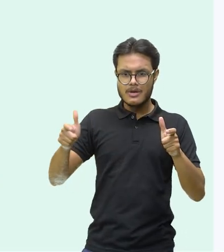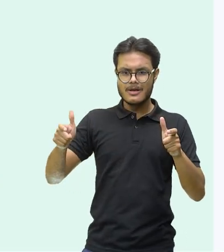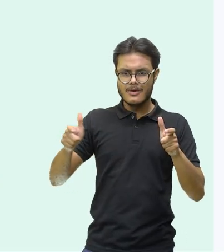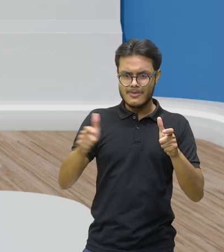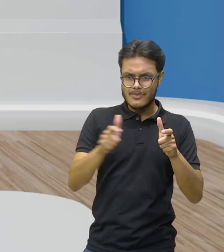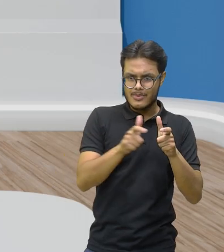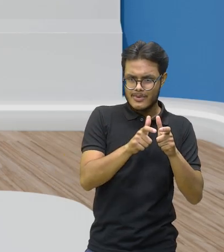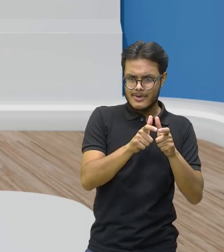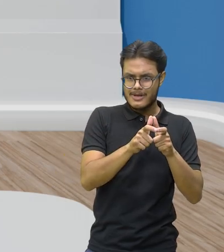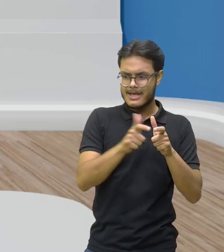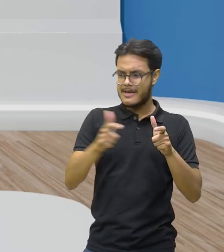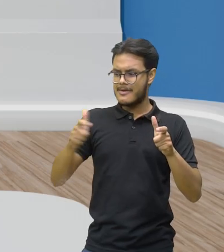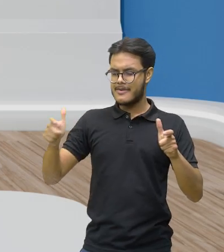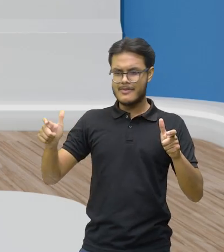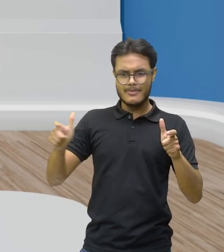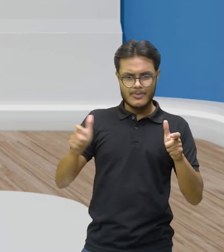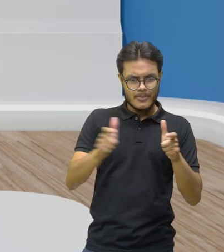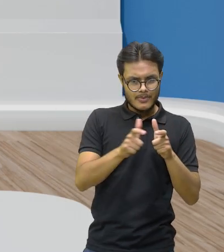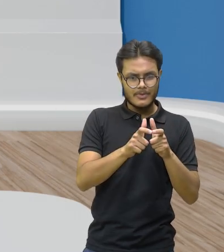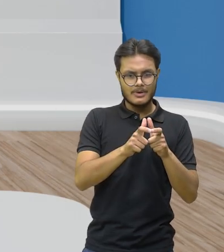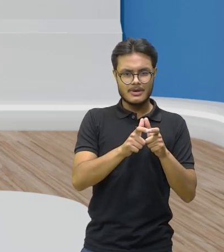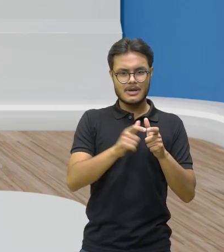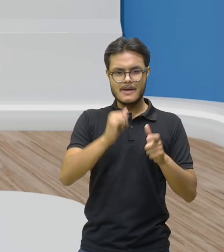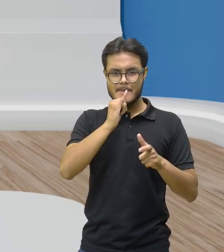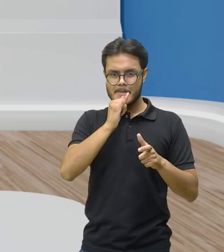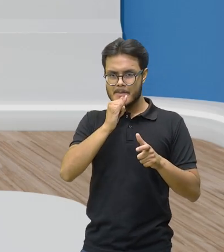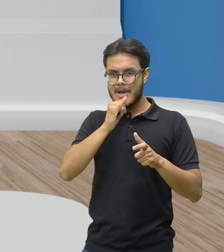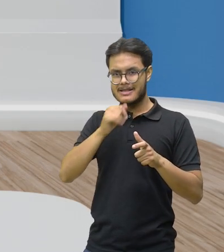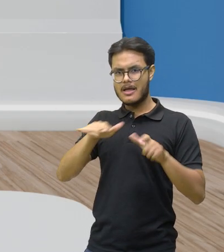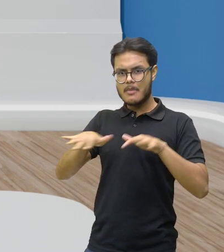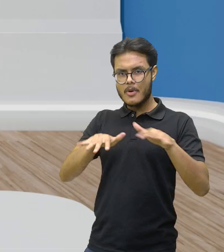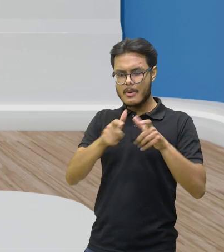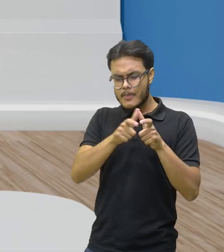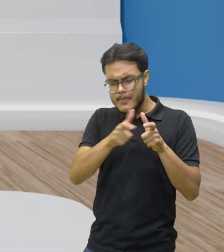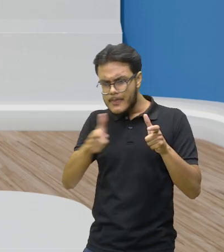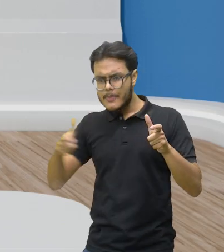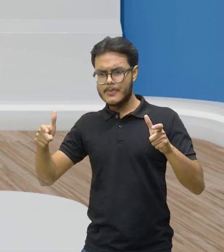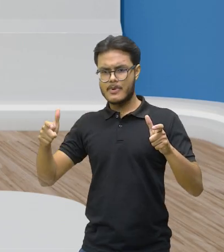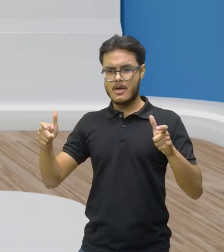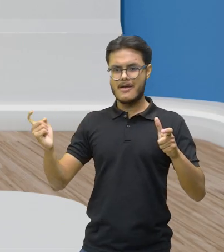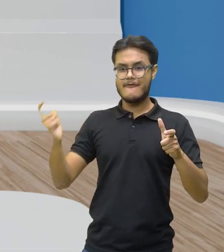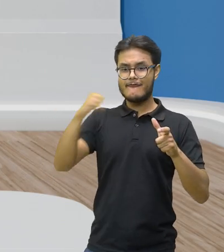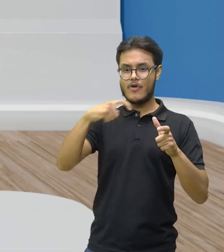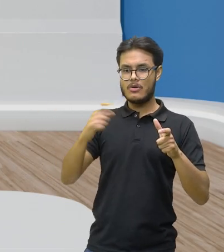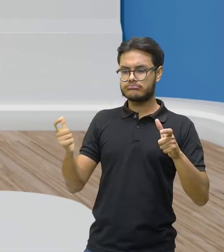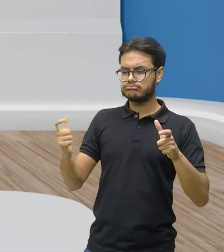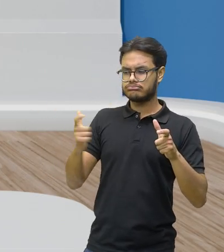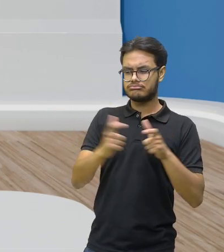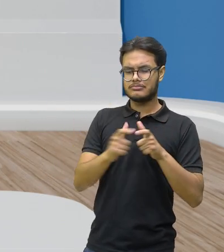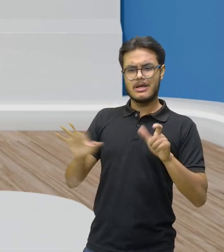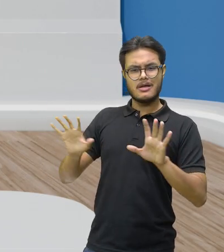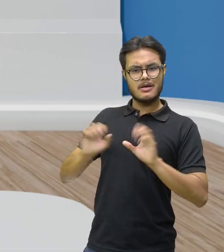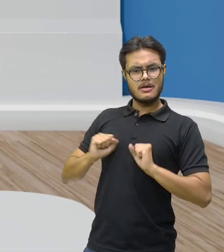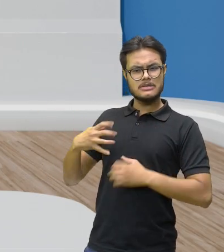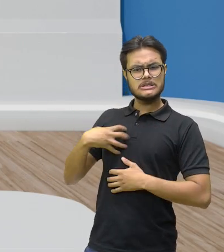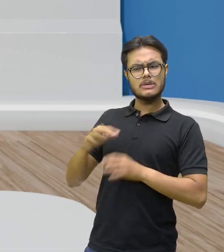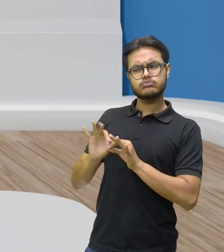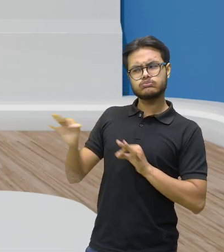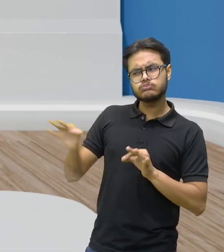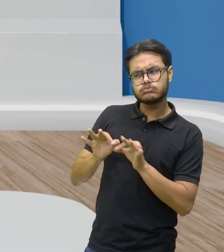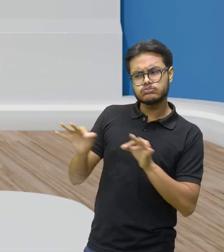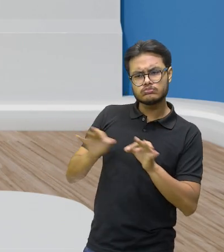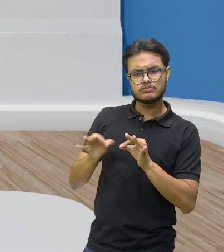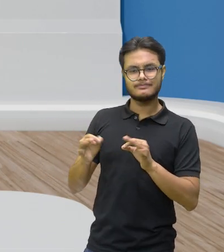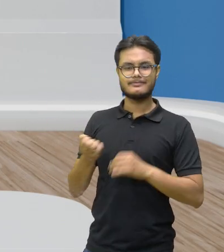com a reflexão do som. O que acontece? O morcego emite o som, bate no obstáculo e volta. Quando volta, ele capta e já sabe se está perto ou não, e já sabe se